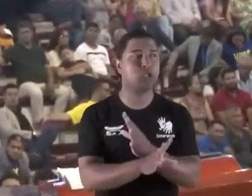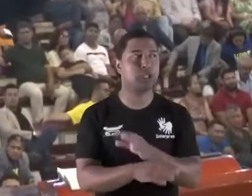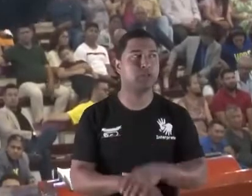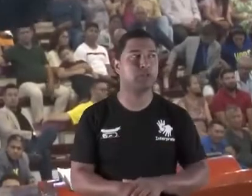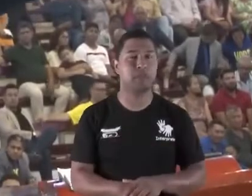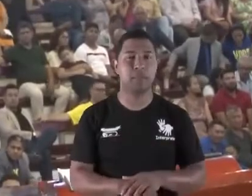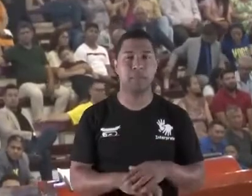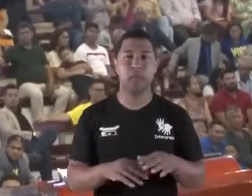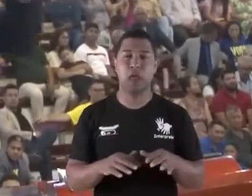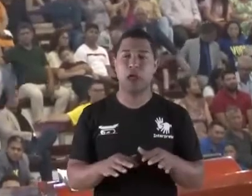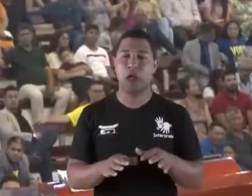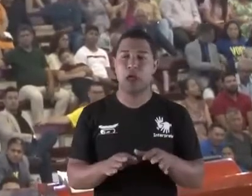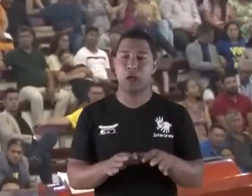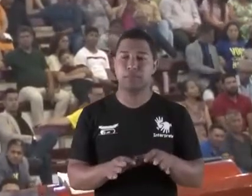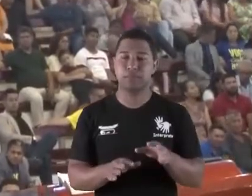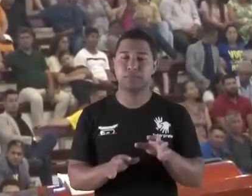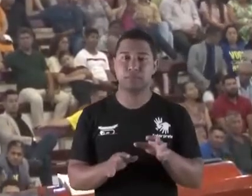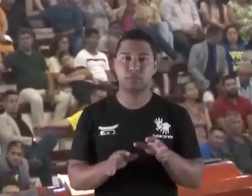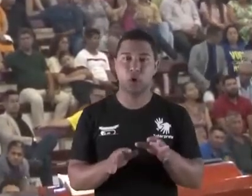Asas unidas, diga união. União.